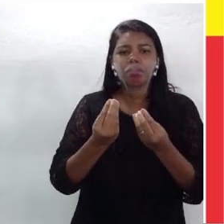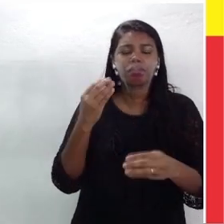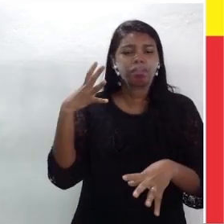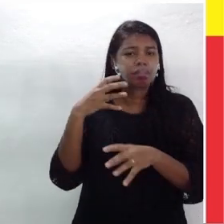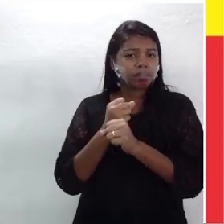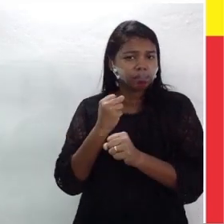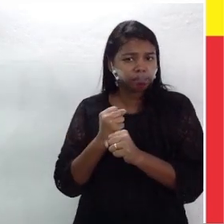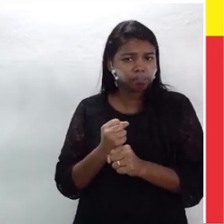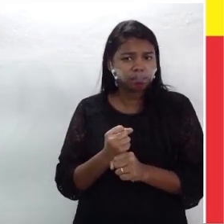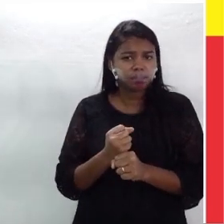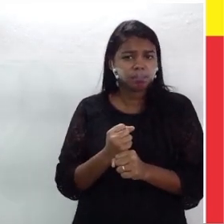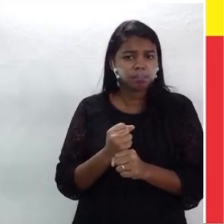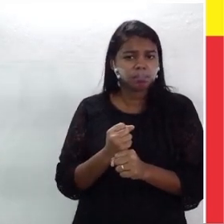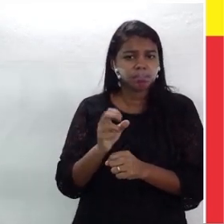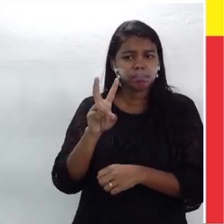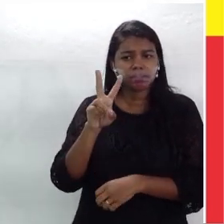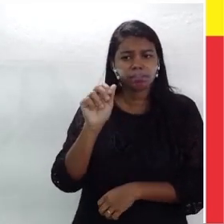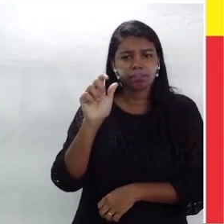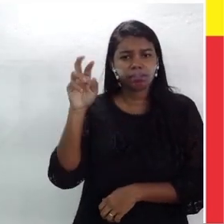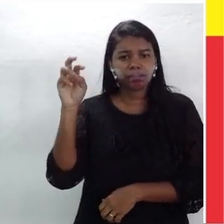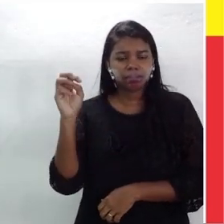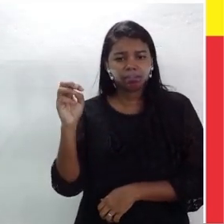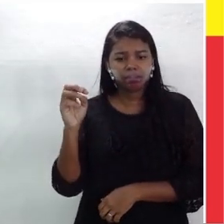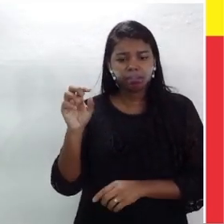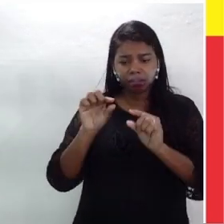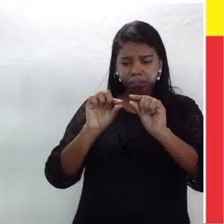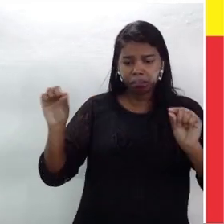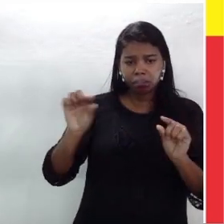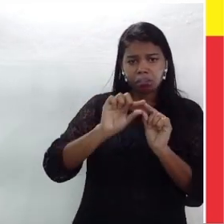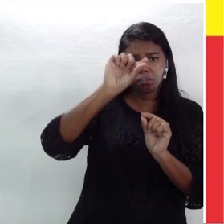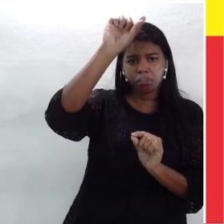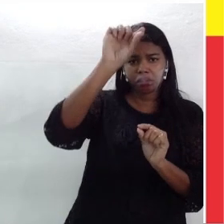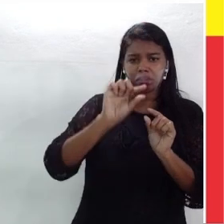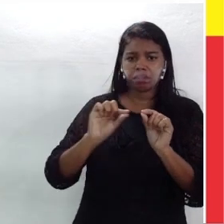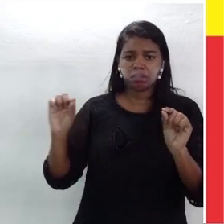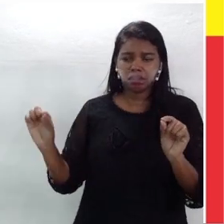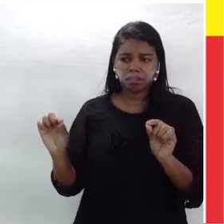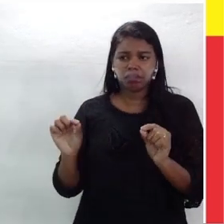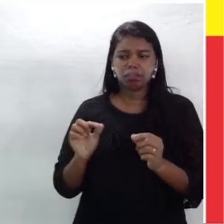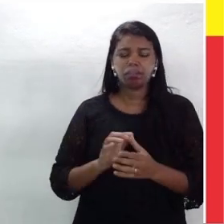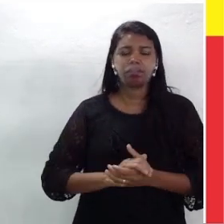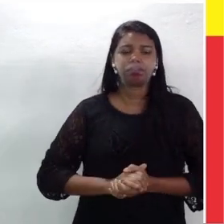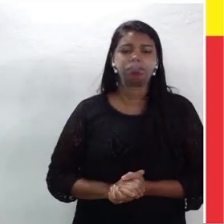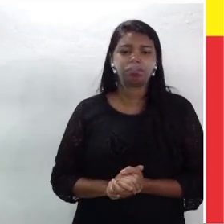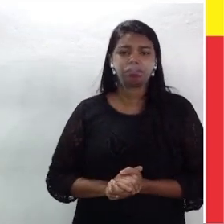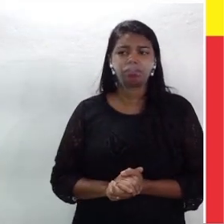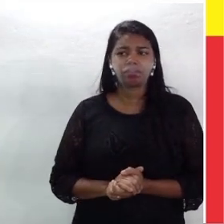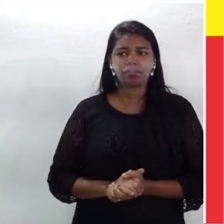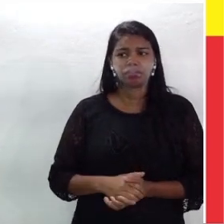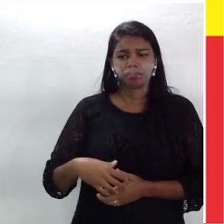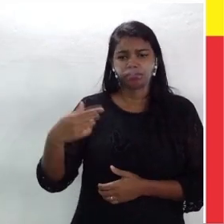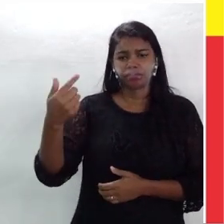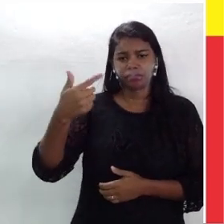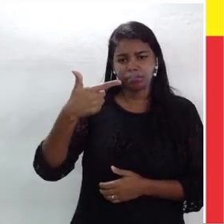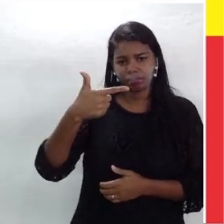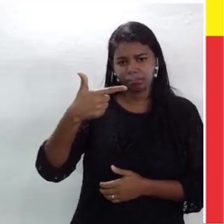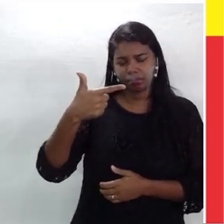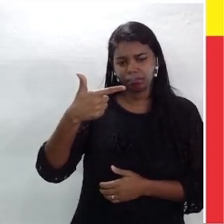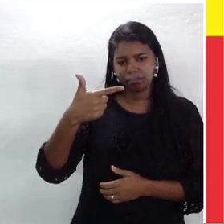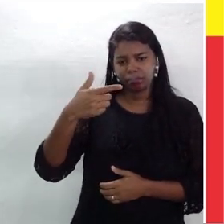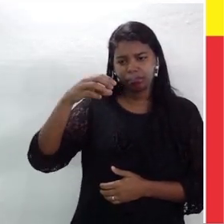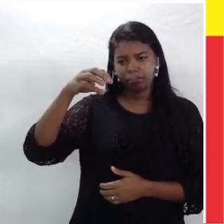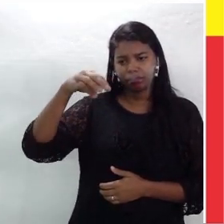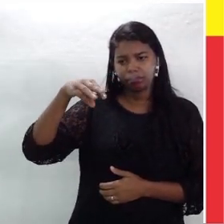calcula? O valor de cada lado aí multiplicado um pelo outro. Então, vamos pegar 2 metros vezes